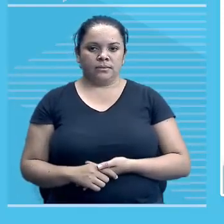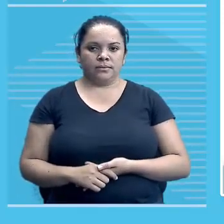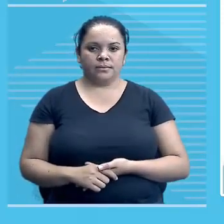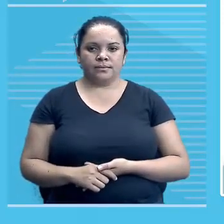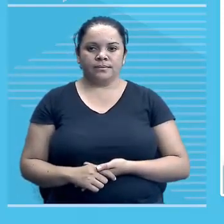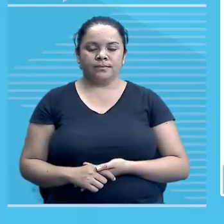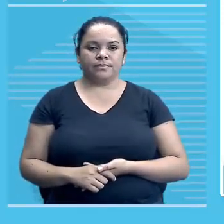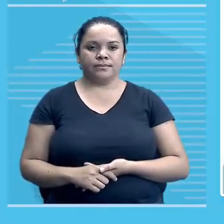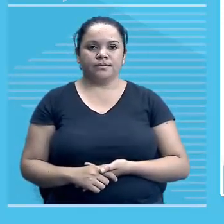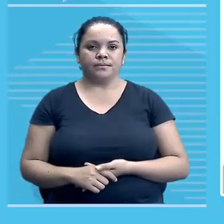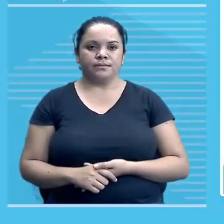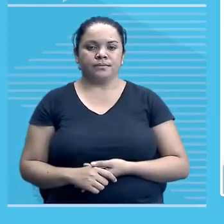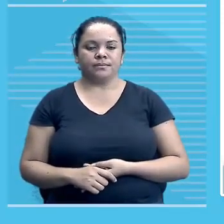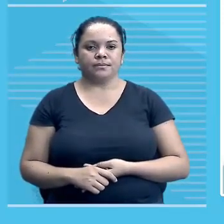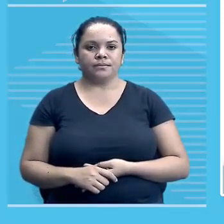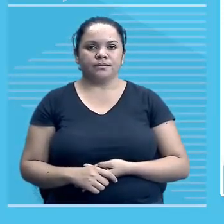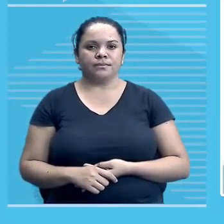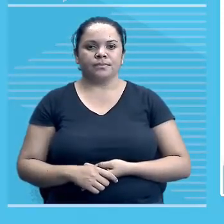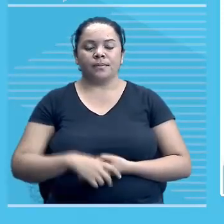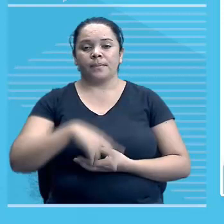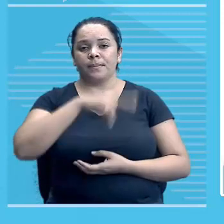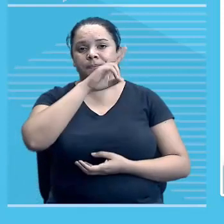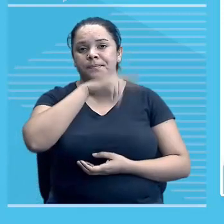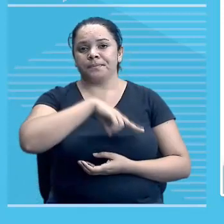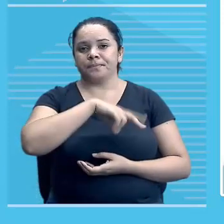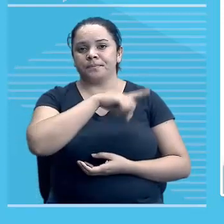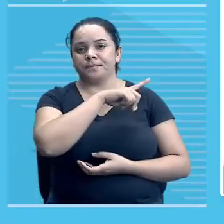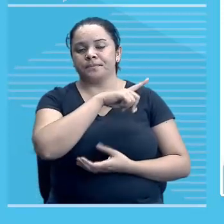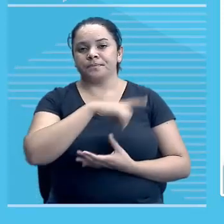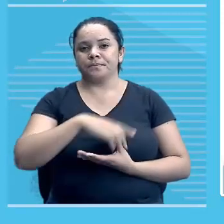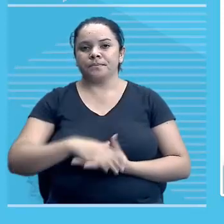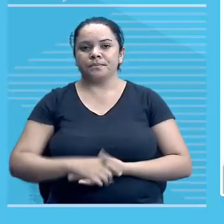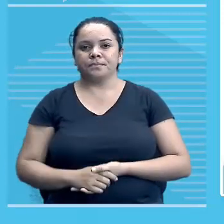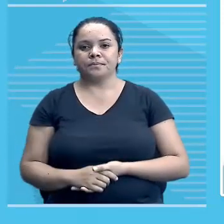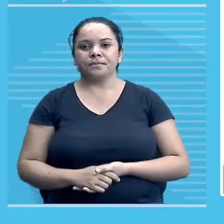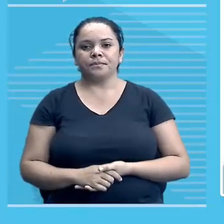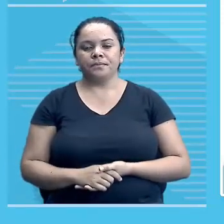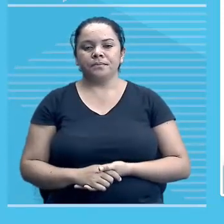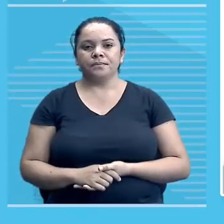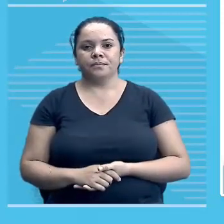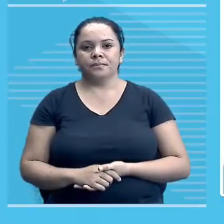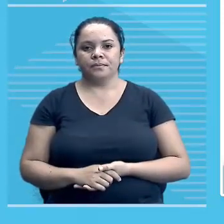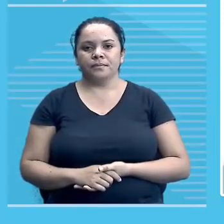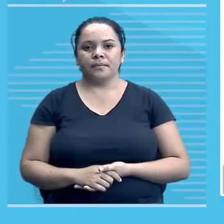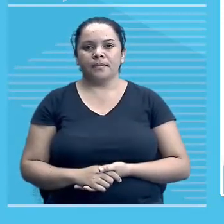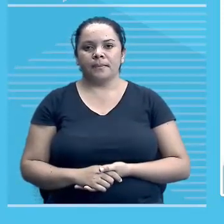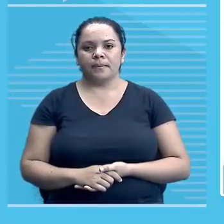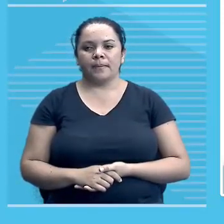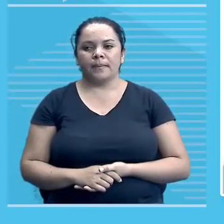fixados ao solo e com telas flexíveis de mesma altura,